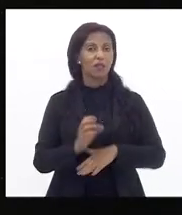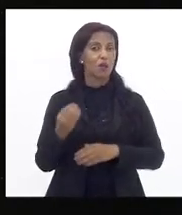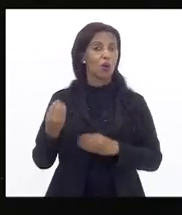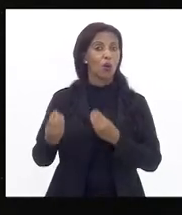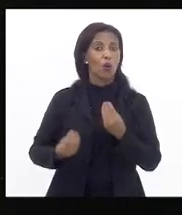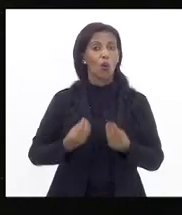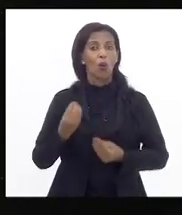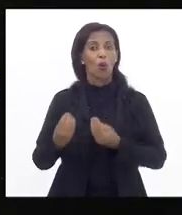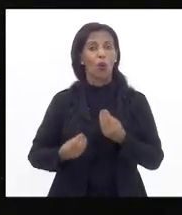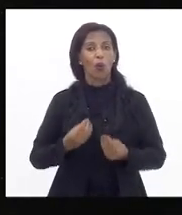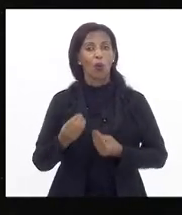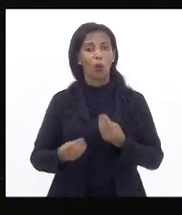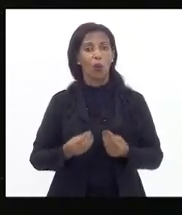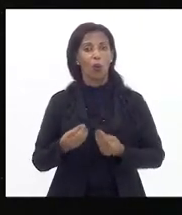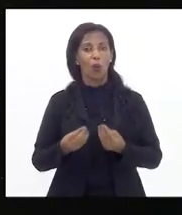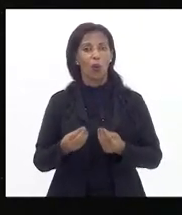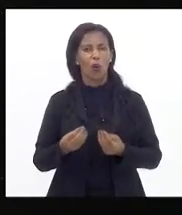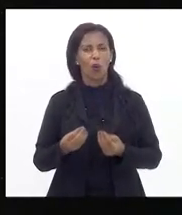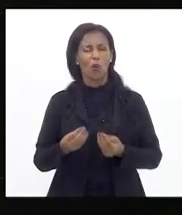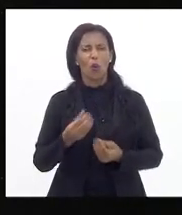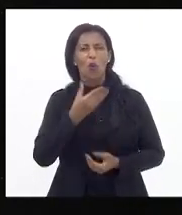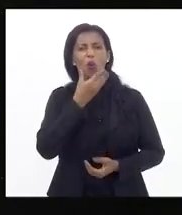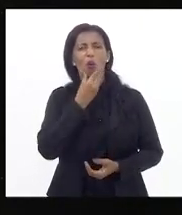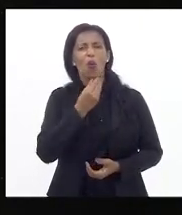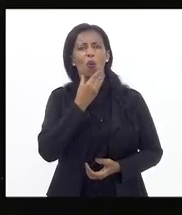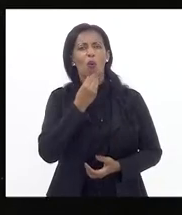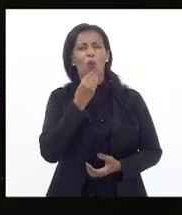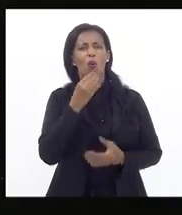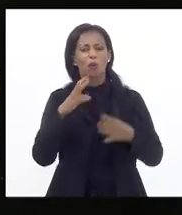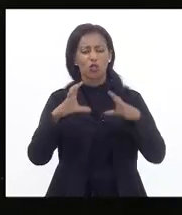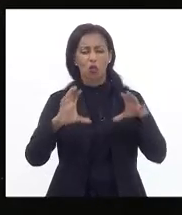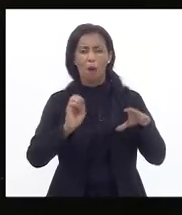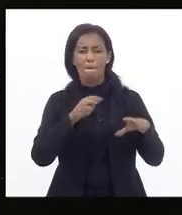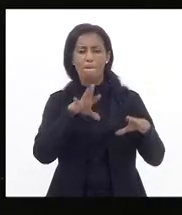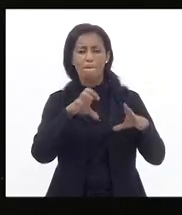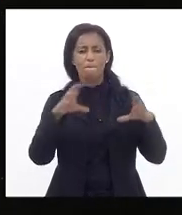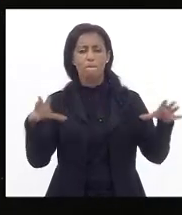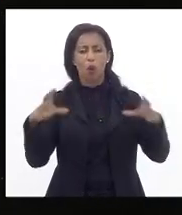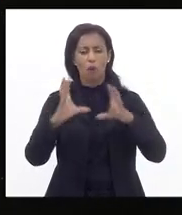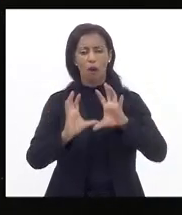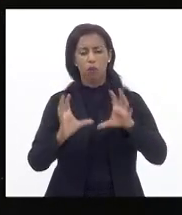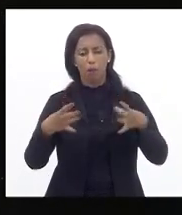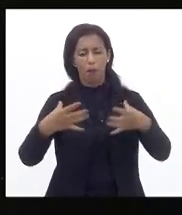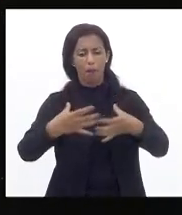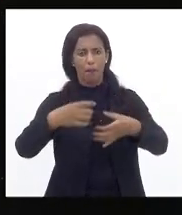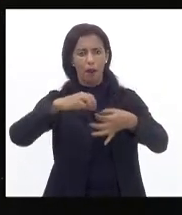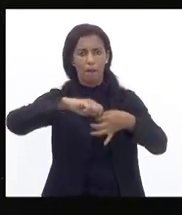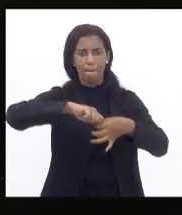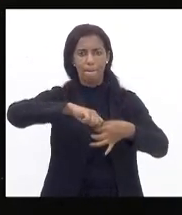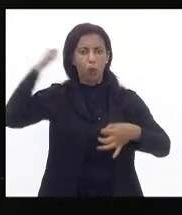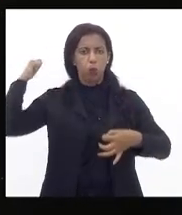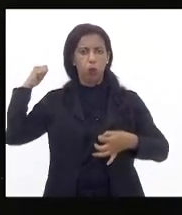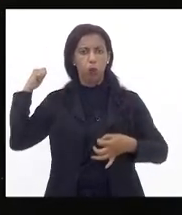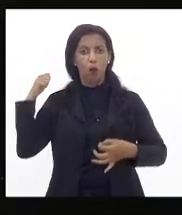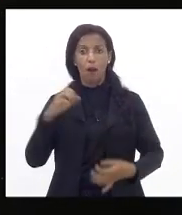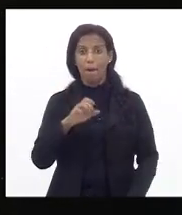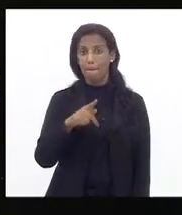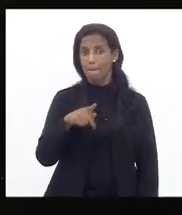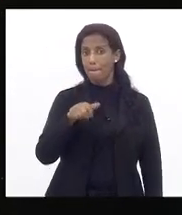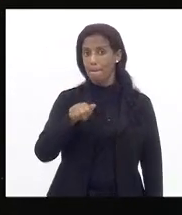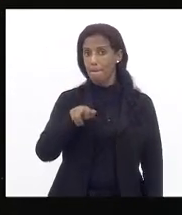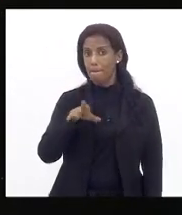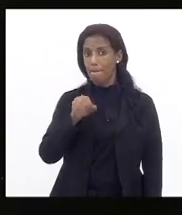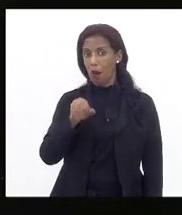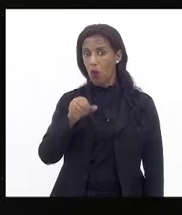como operador que tirou o pino da granada de Paulo Guedes Paulo Guedes aliás que até hoje não apresentou nenhuma